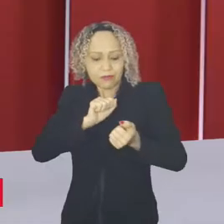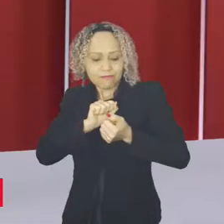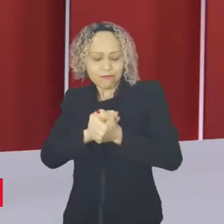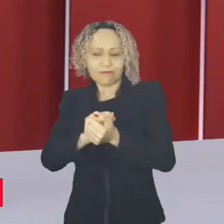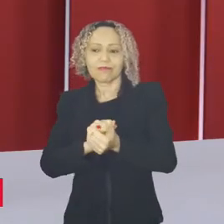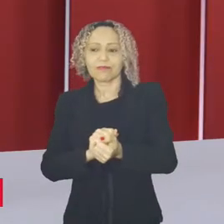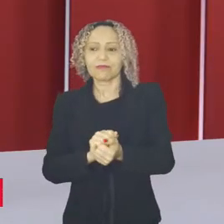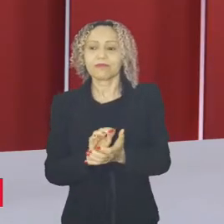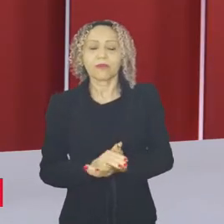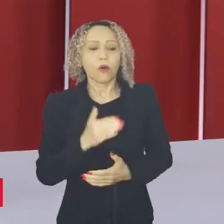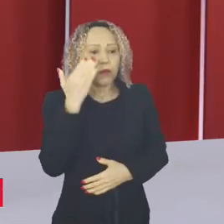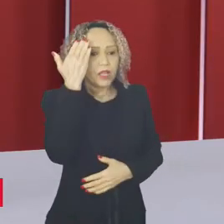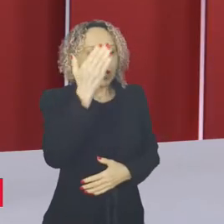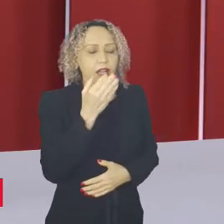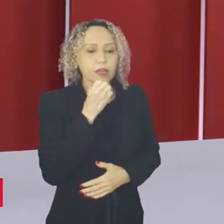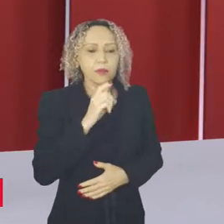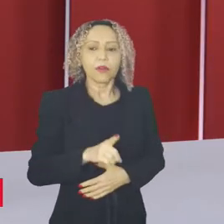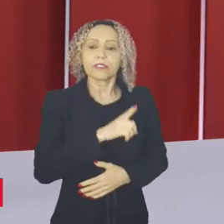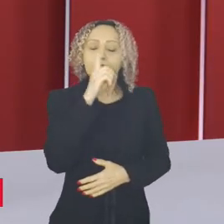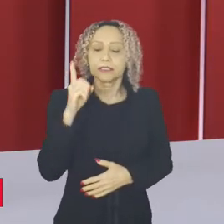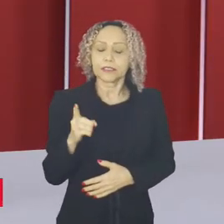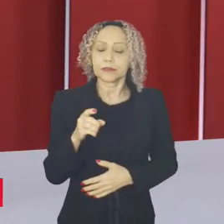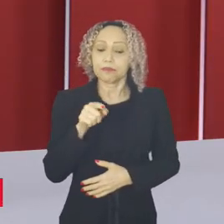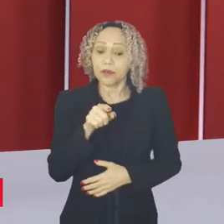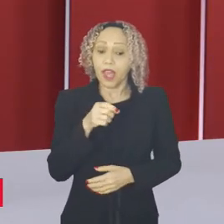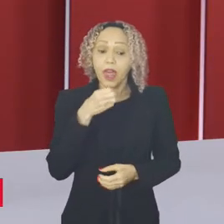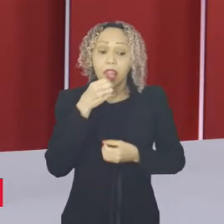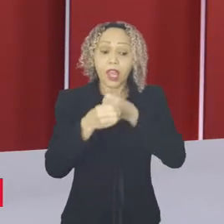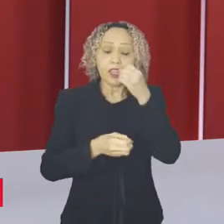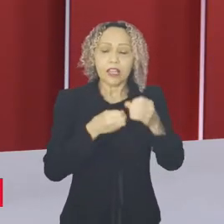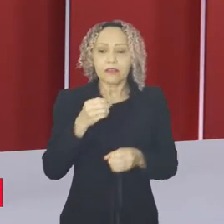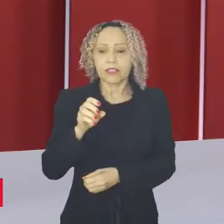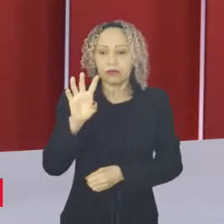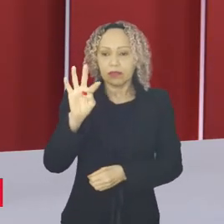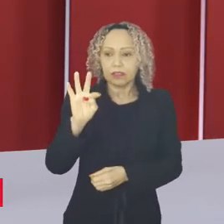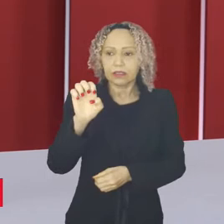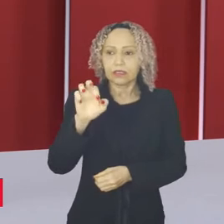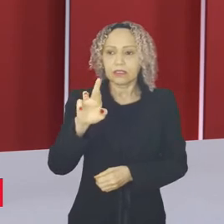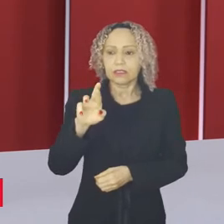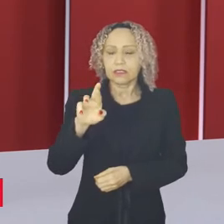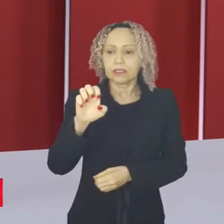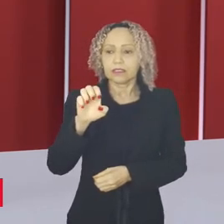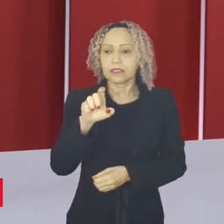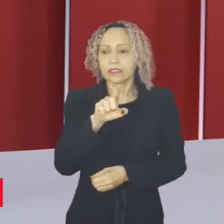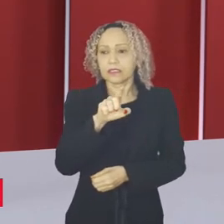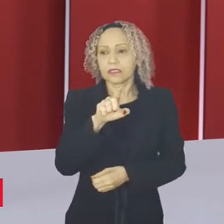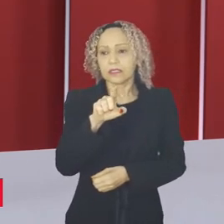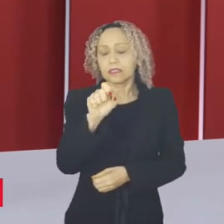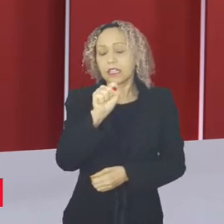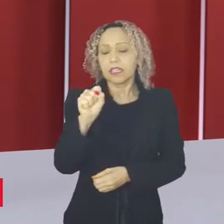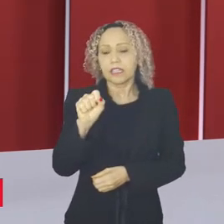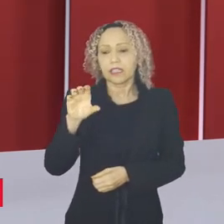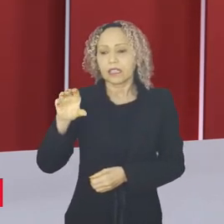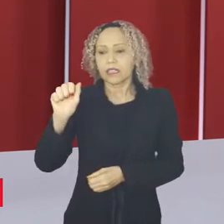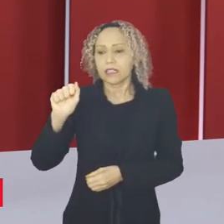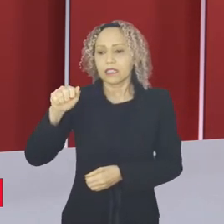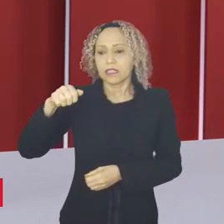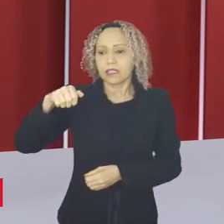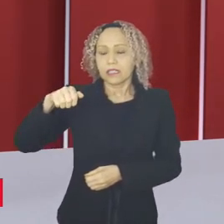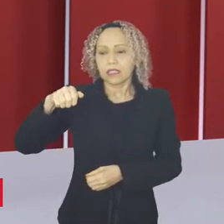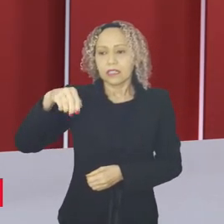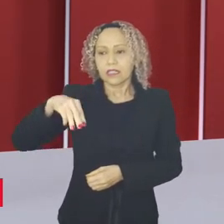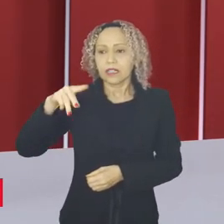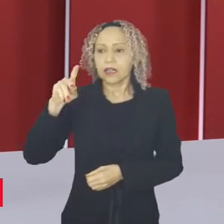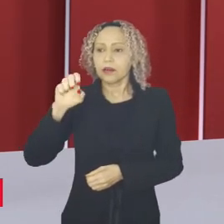obrigada. Bom dia. Essa entrevista com a Tereza Campelo fica disponível, gente, aqui na TVPT e também vira podcast hoje.